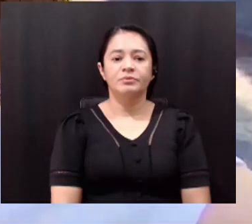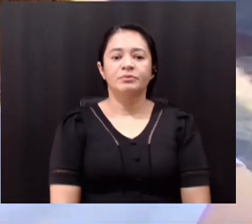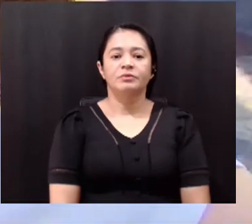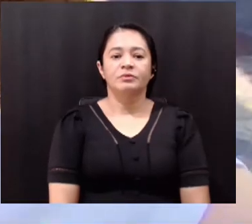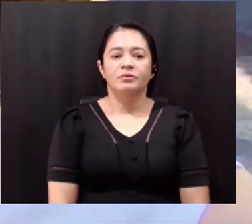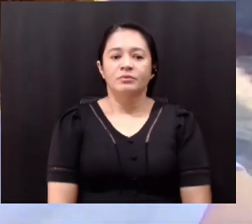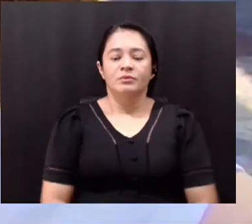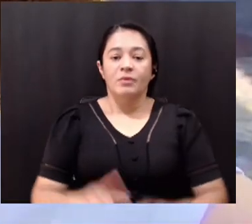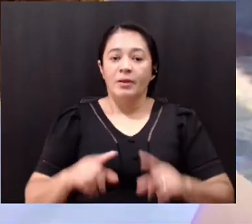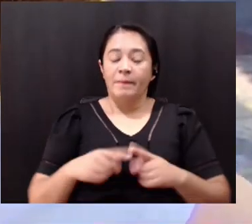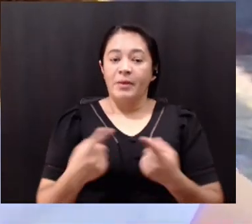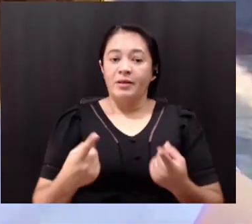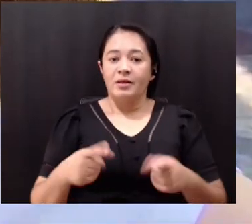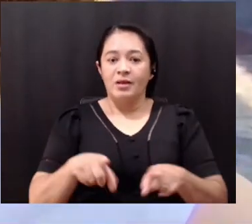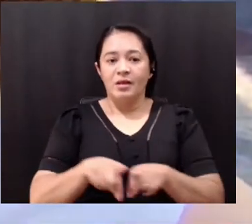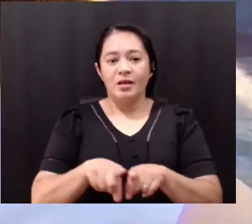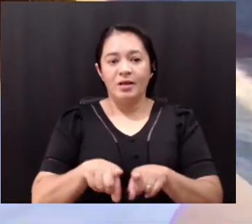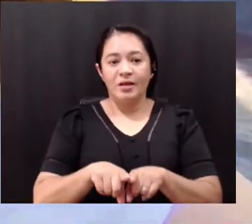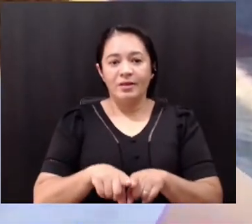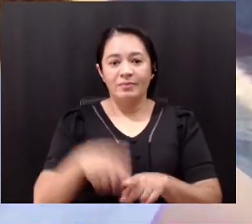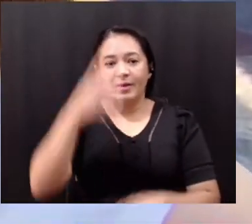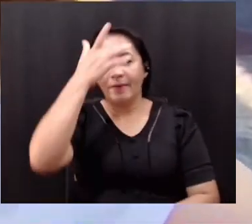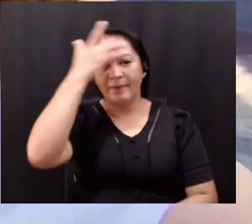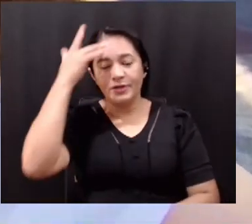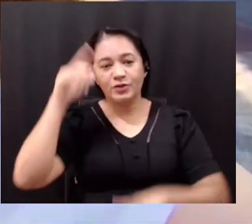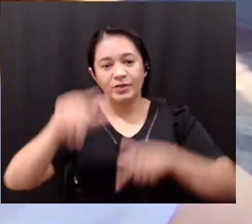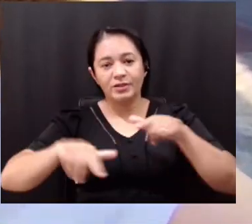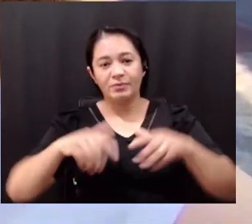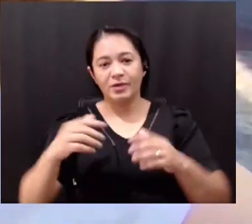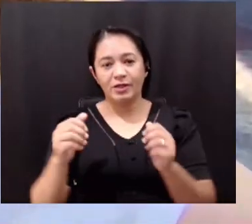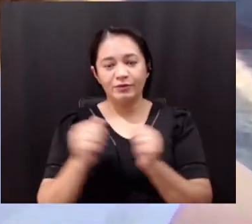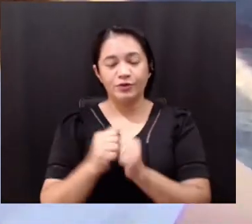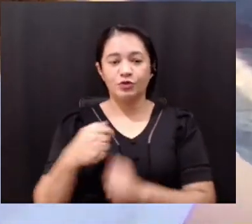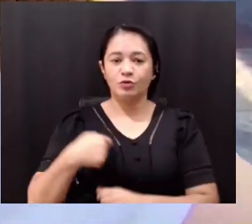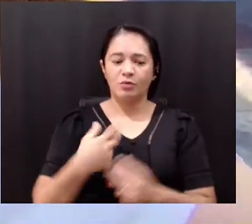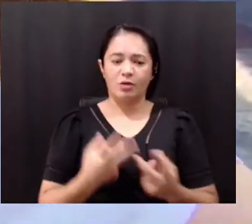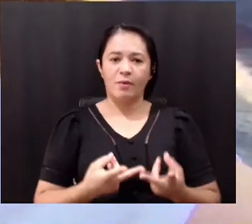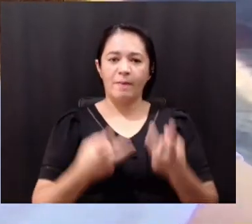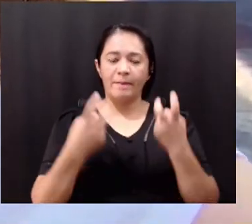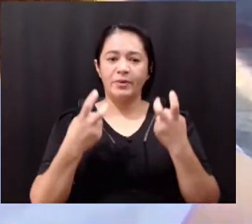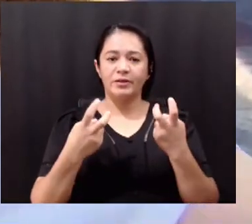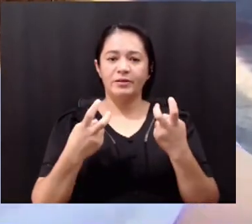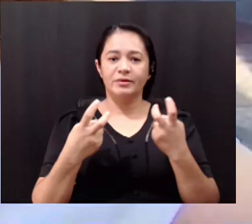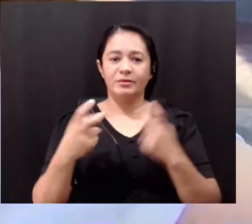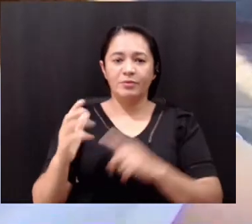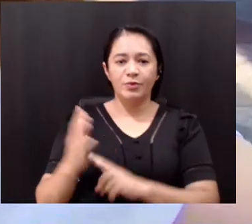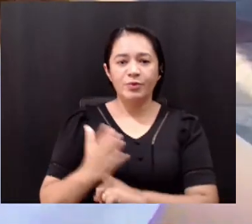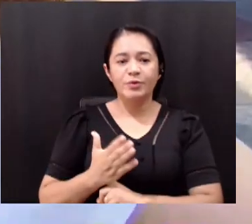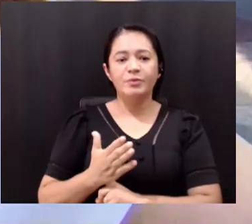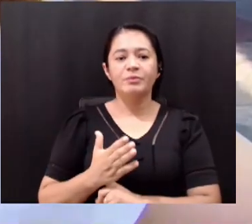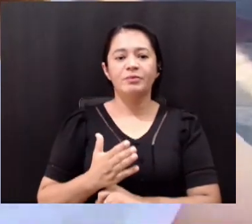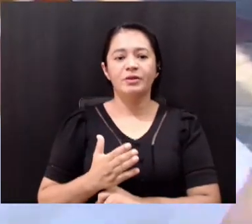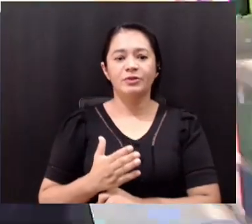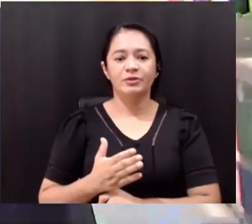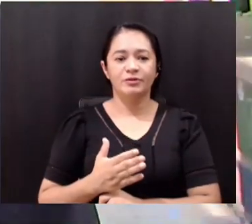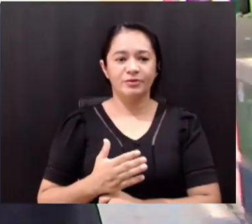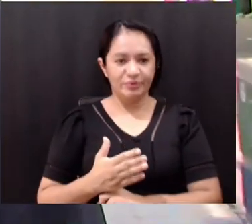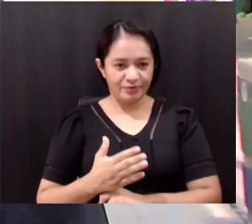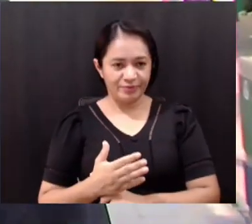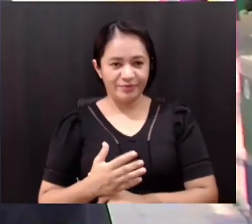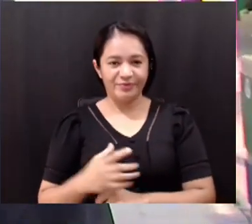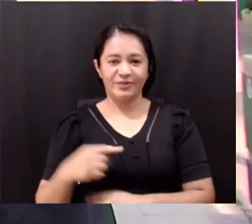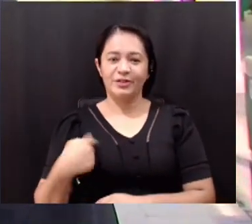pessoal que trabalhava comigo percebeu e deu um alívio e a gente foi melhorando.